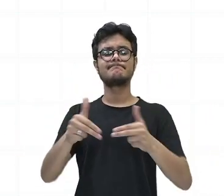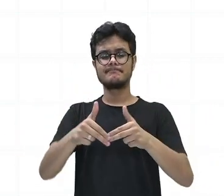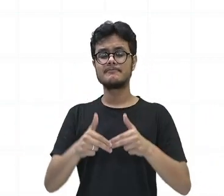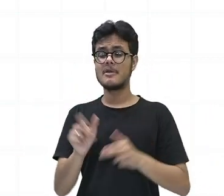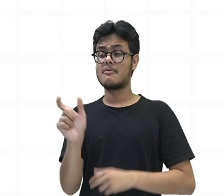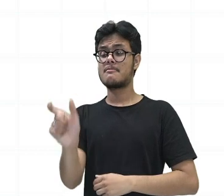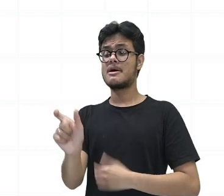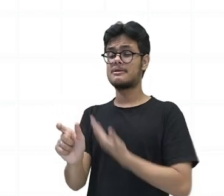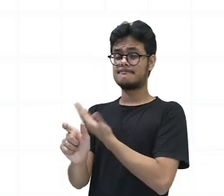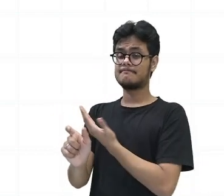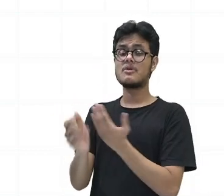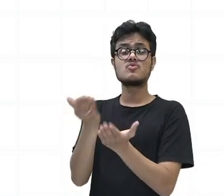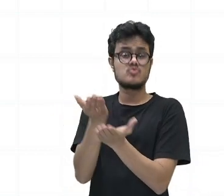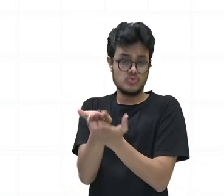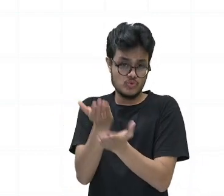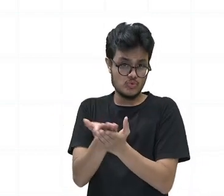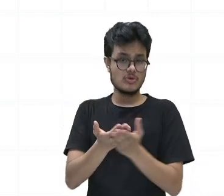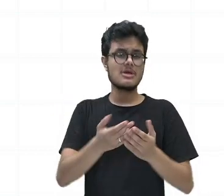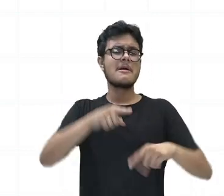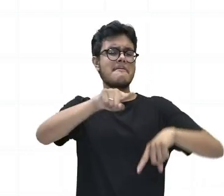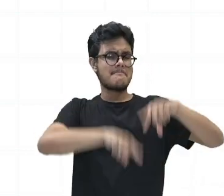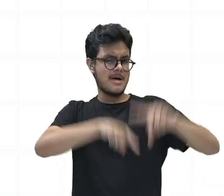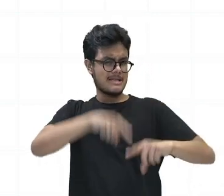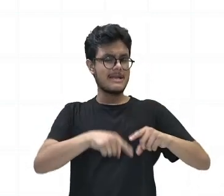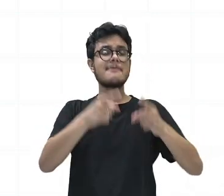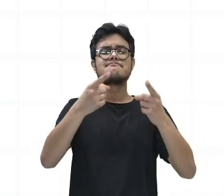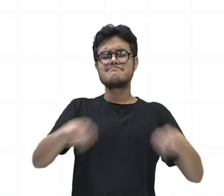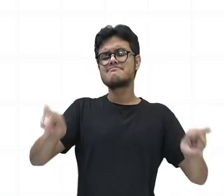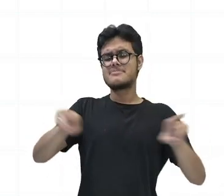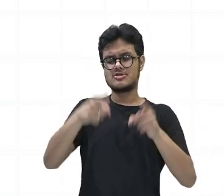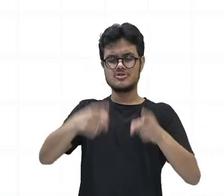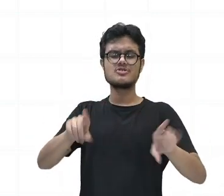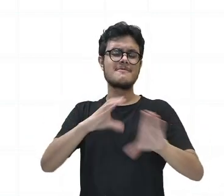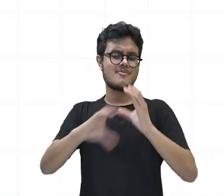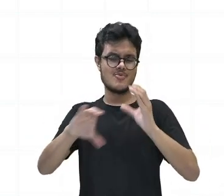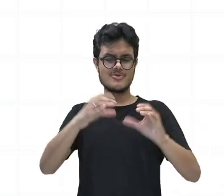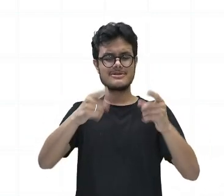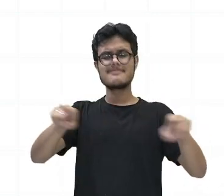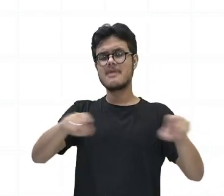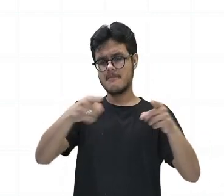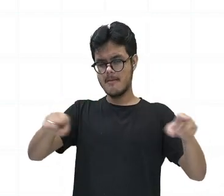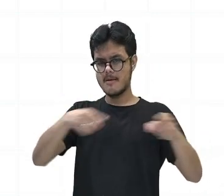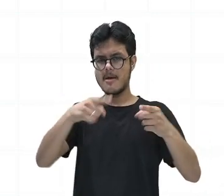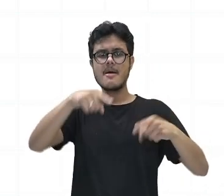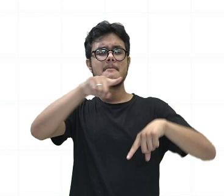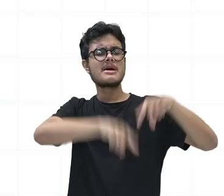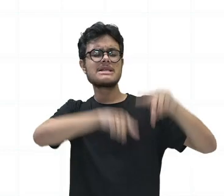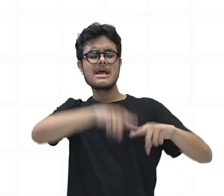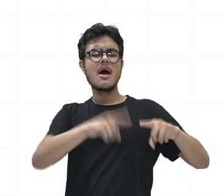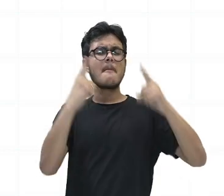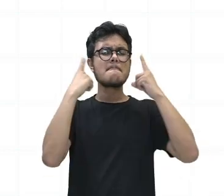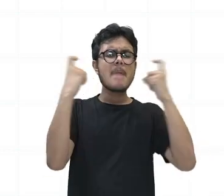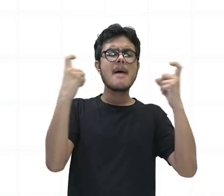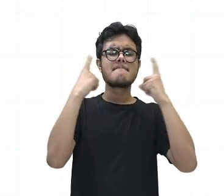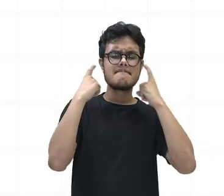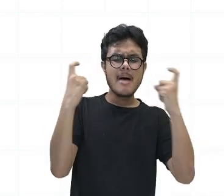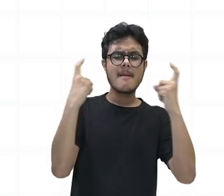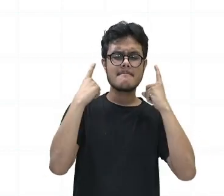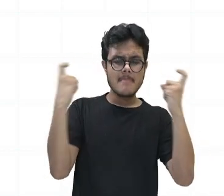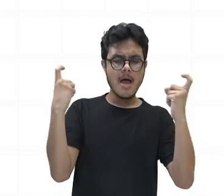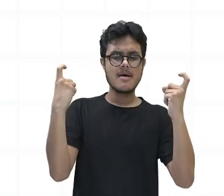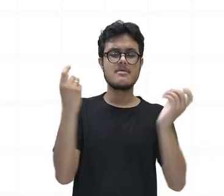execução, entre outros. Então, a organologia, ela é o quê? Ela vai estudar os